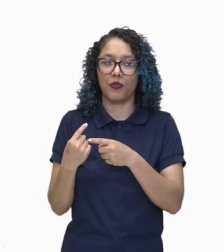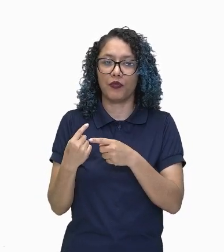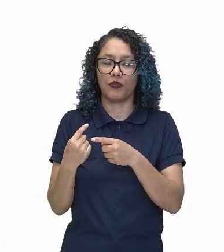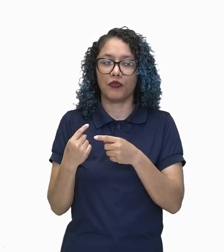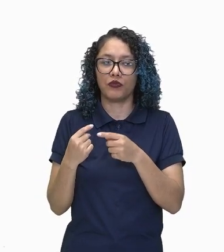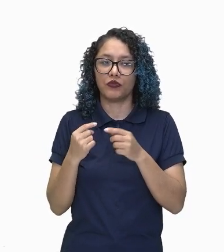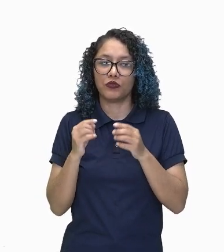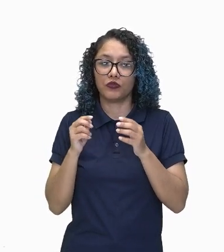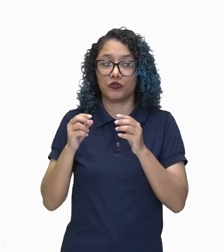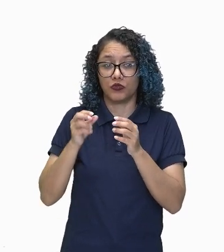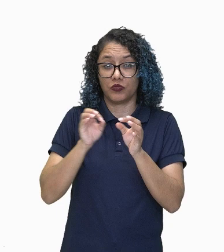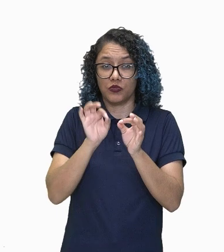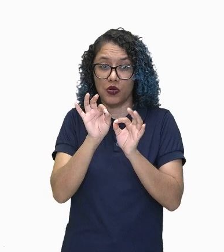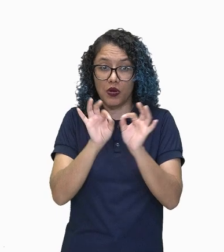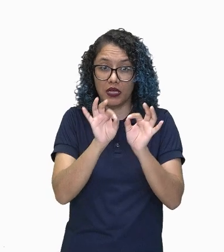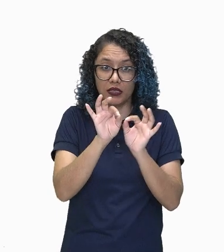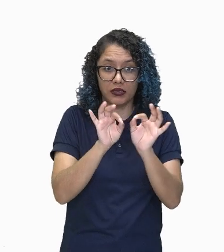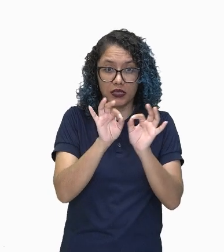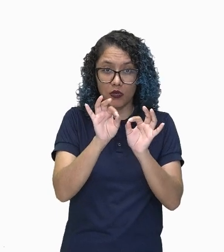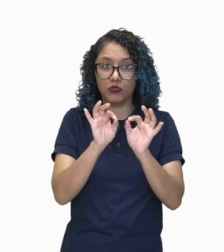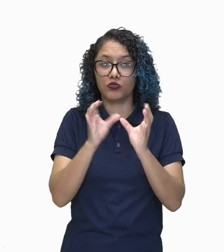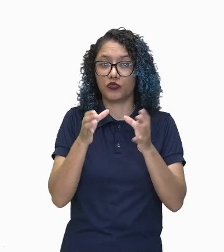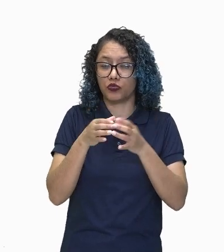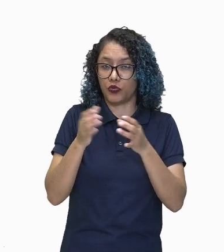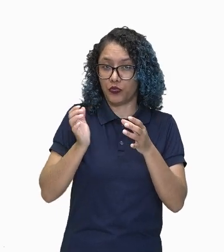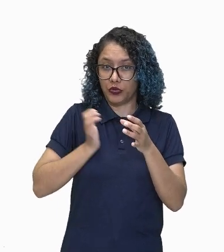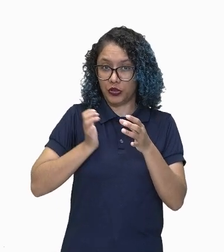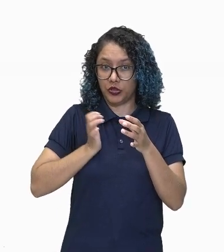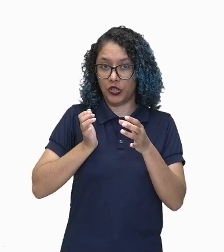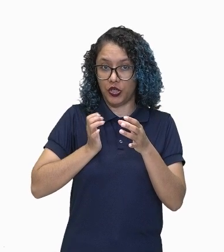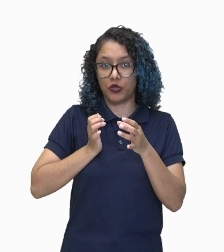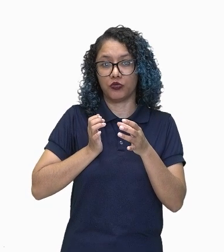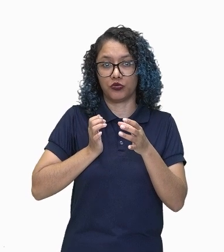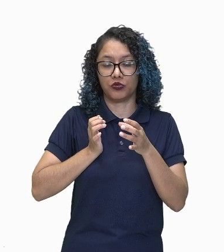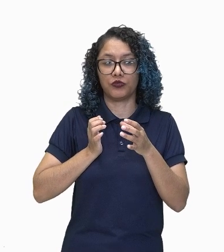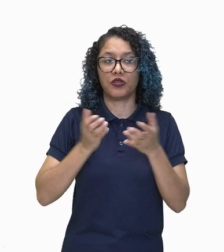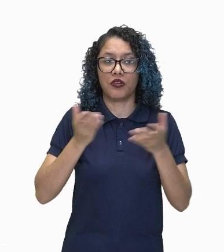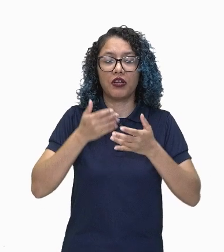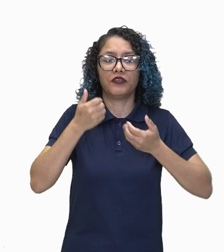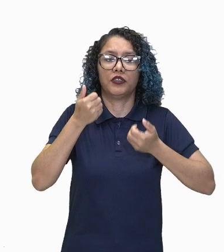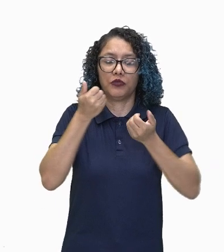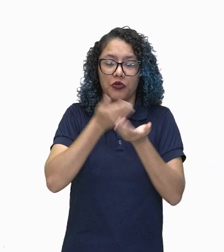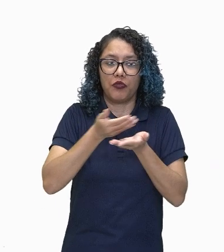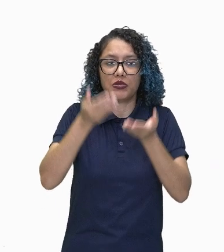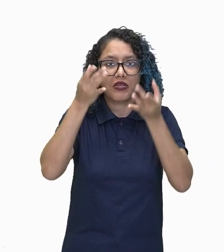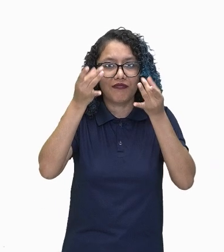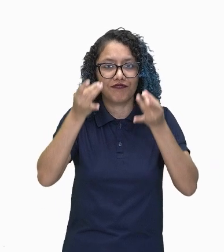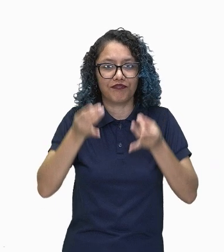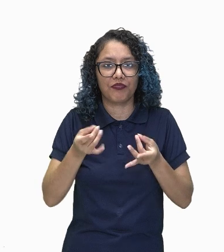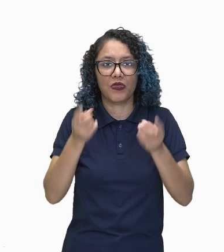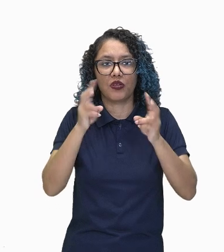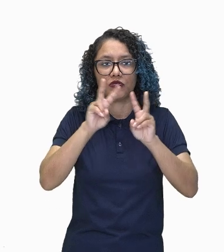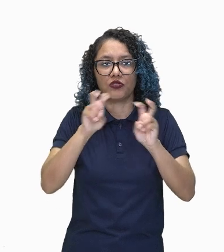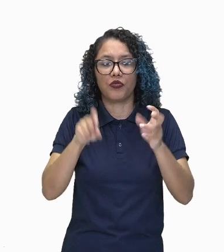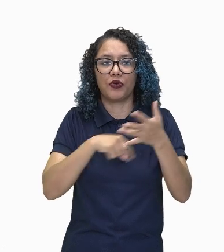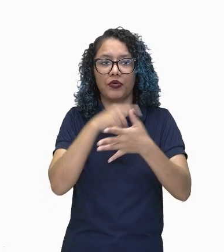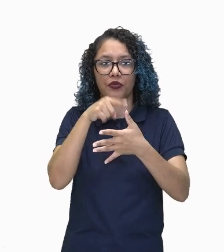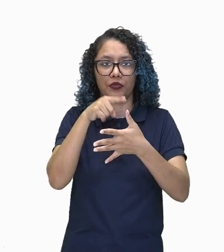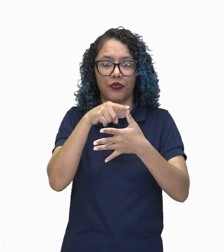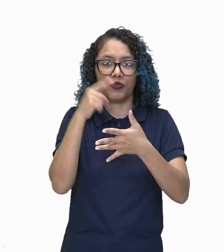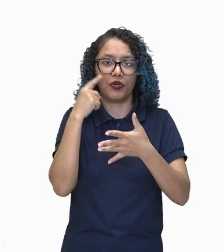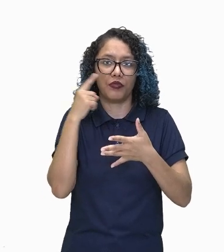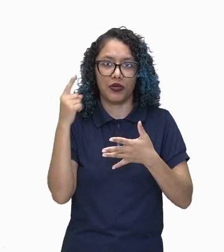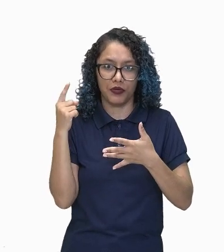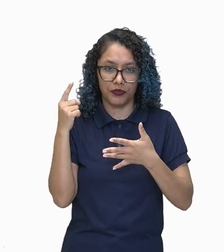das oligarquias. Vamos então começar destrinchando aqui, falando um pouco sobre a questão do federalismo oligárquico, da política